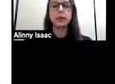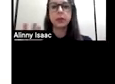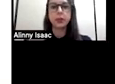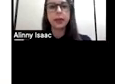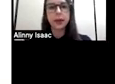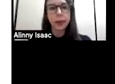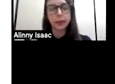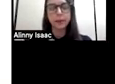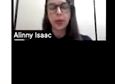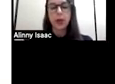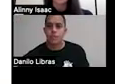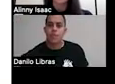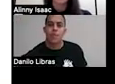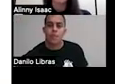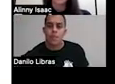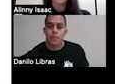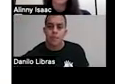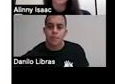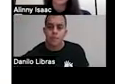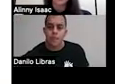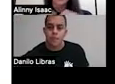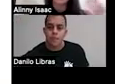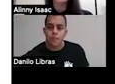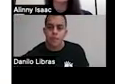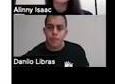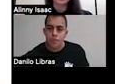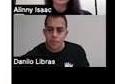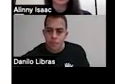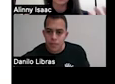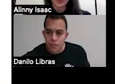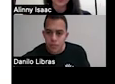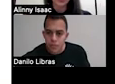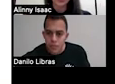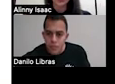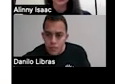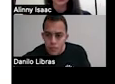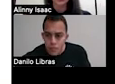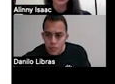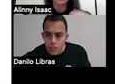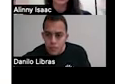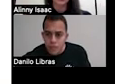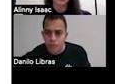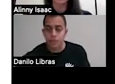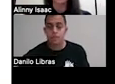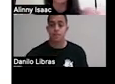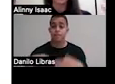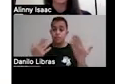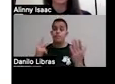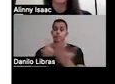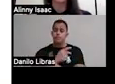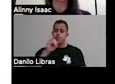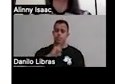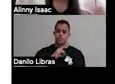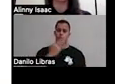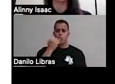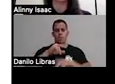de doenças tardiamente? Isso acontece porque esses efeitos, né, que a gente diz, exposição a fatores